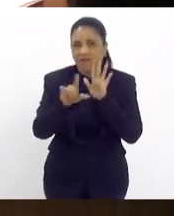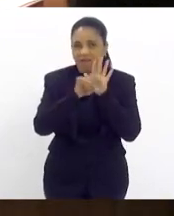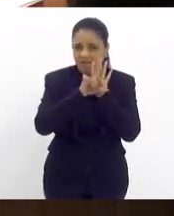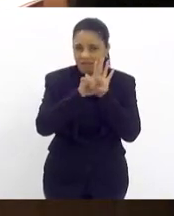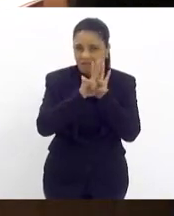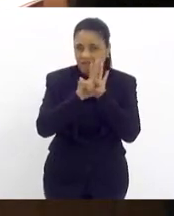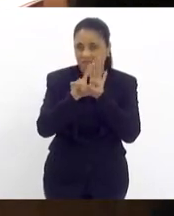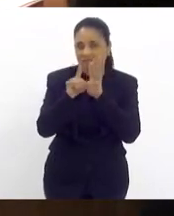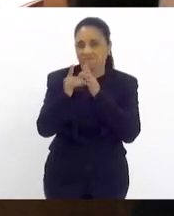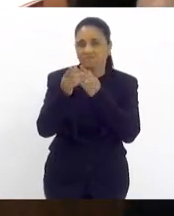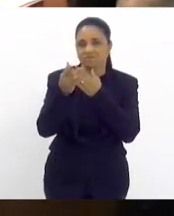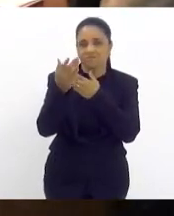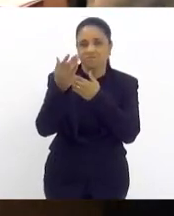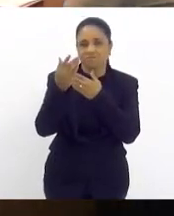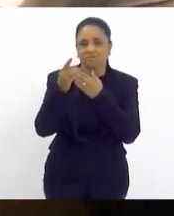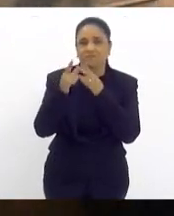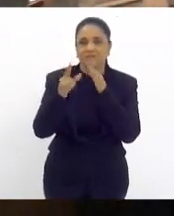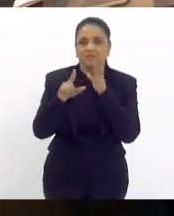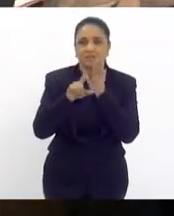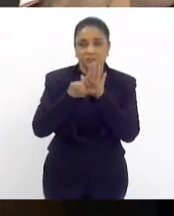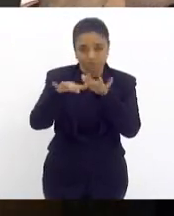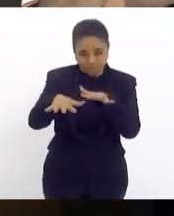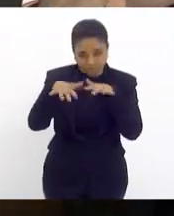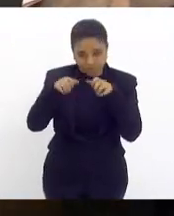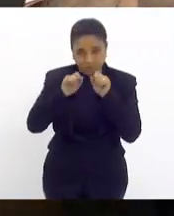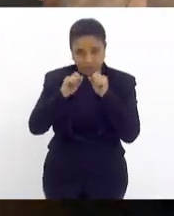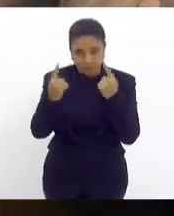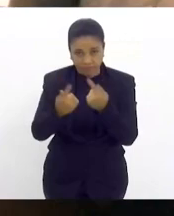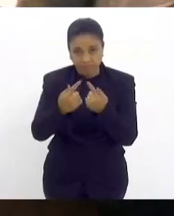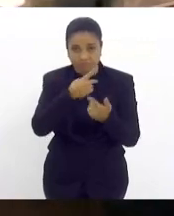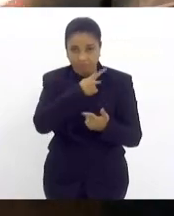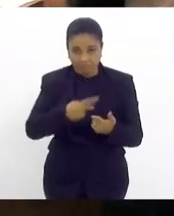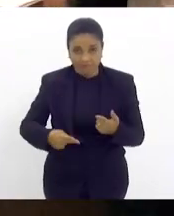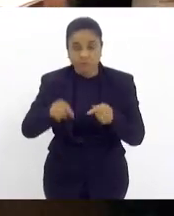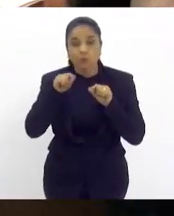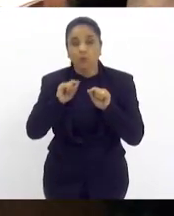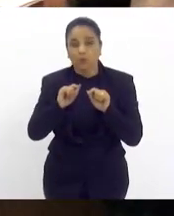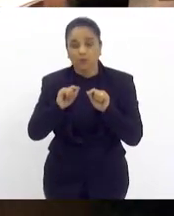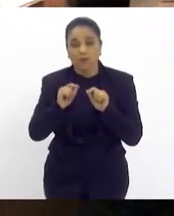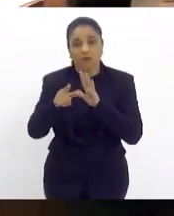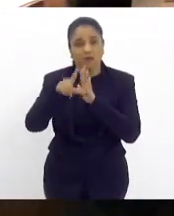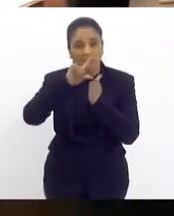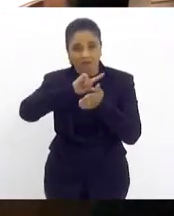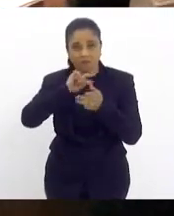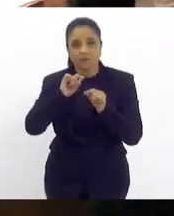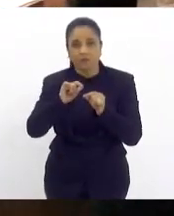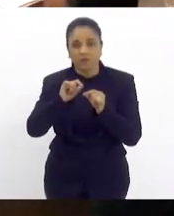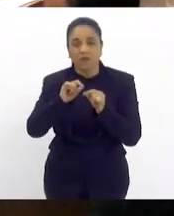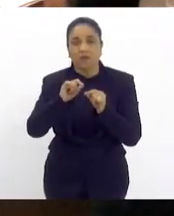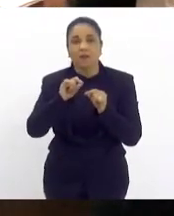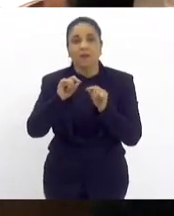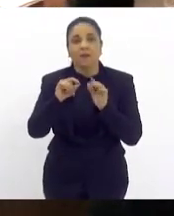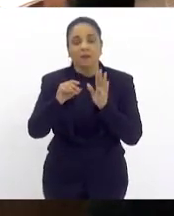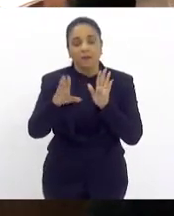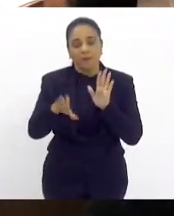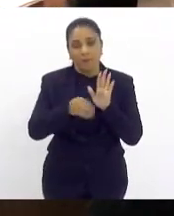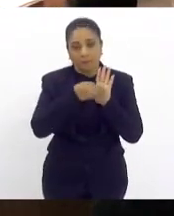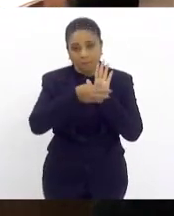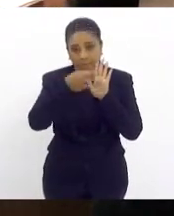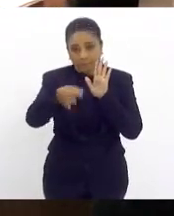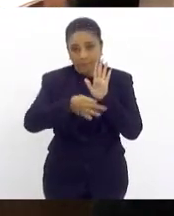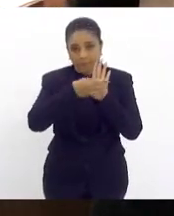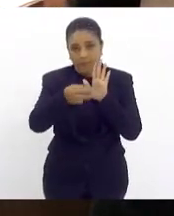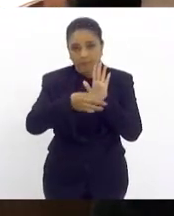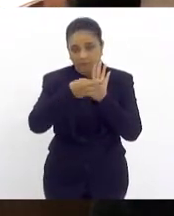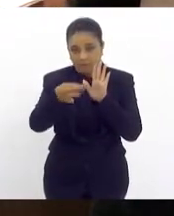anterior sobretudo em outras mas principalmente na legislatura anterior de dar os pareceres verbais o